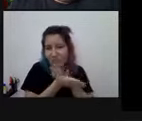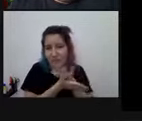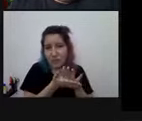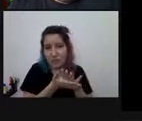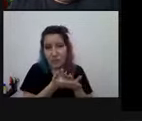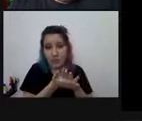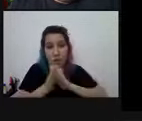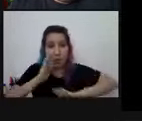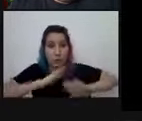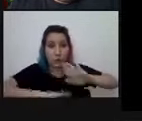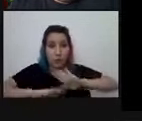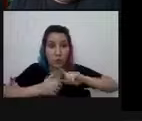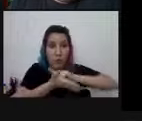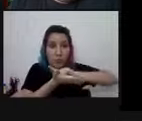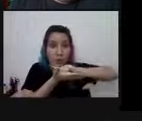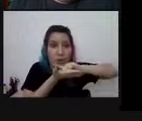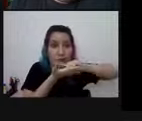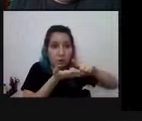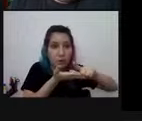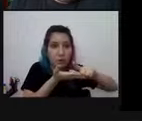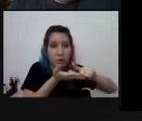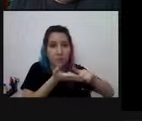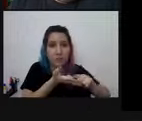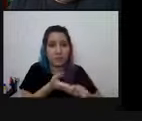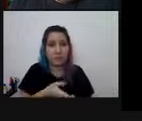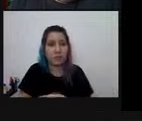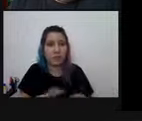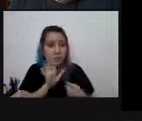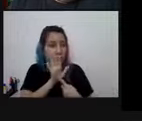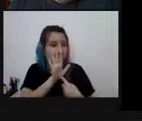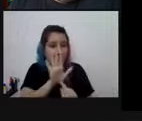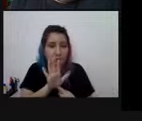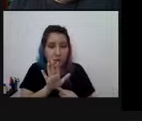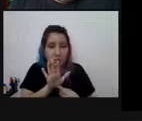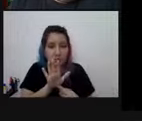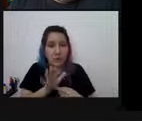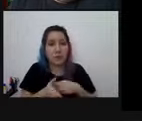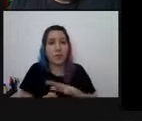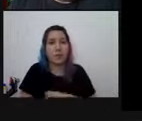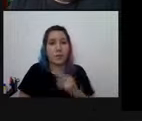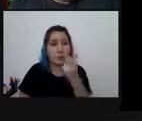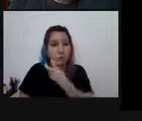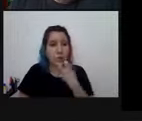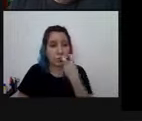é isso? Na limpeza, lavo. Não estou mostrando o seu rosto, estou só a sua fala.